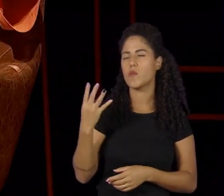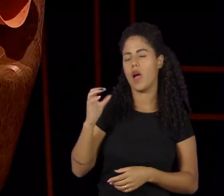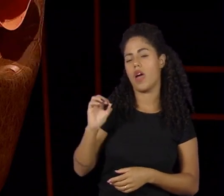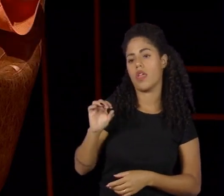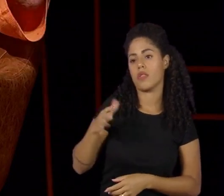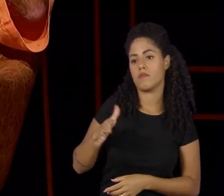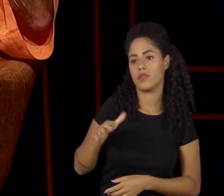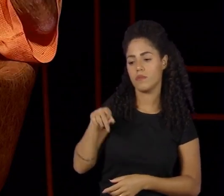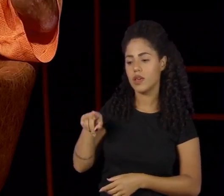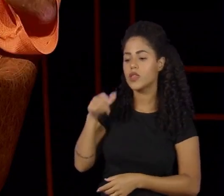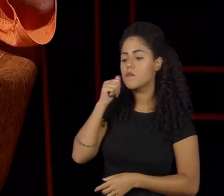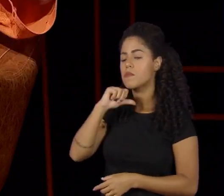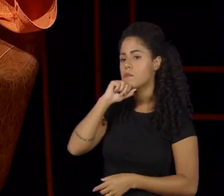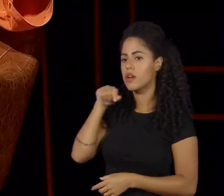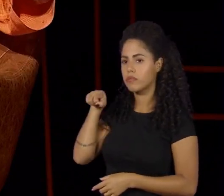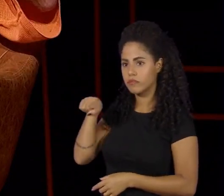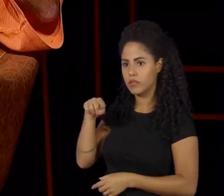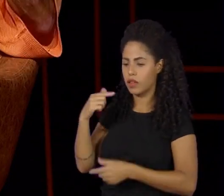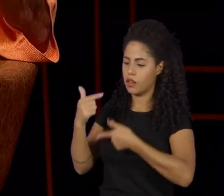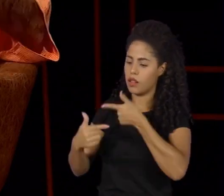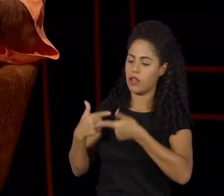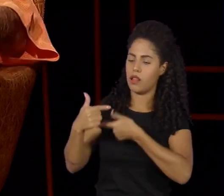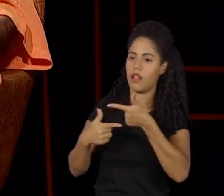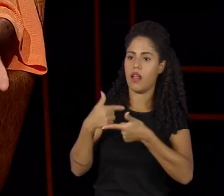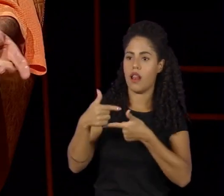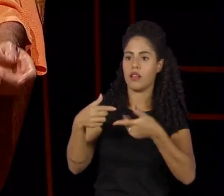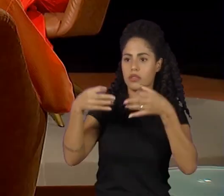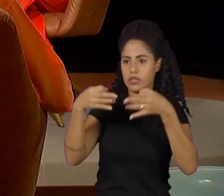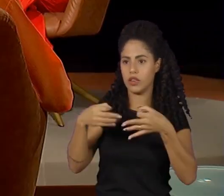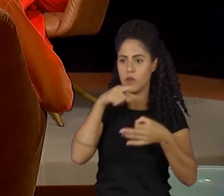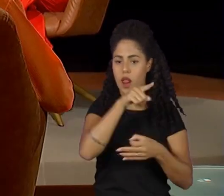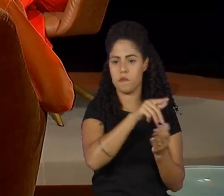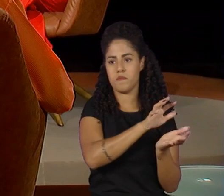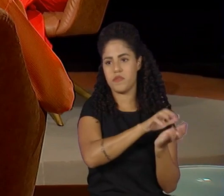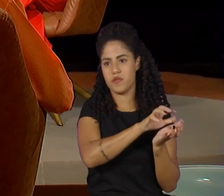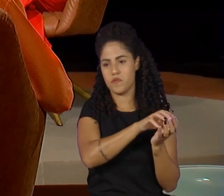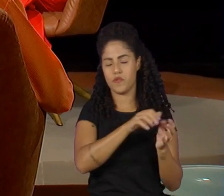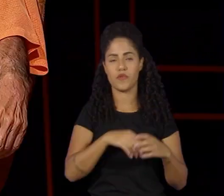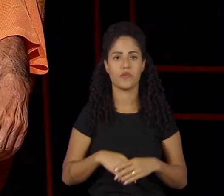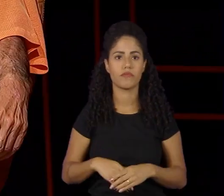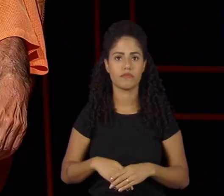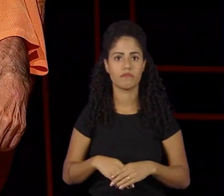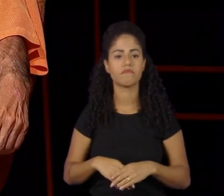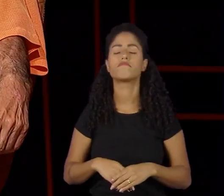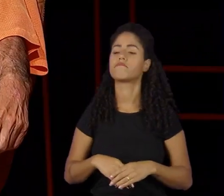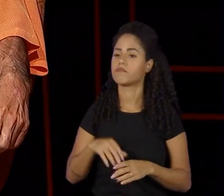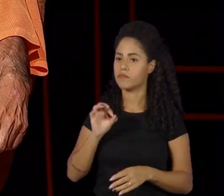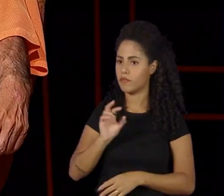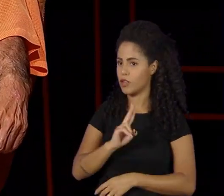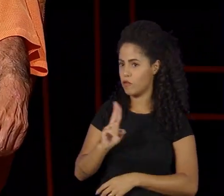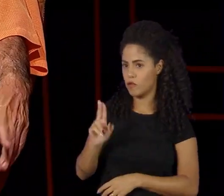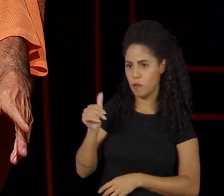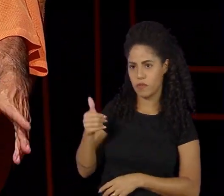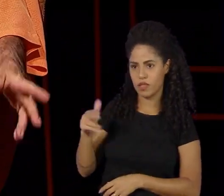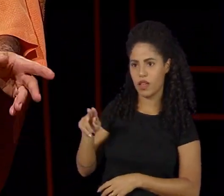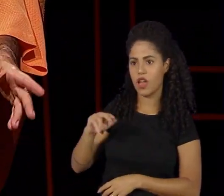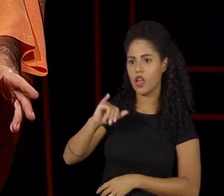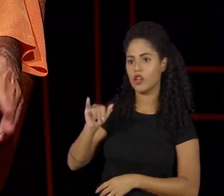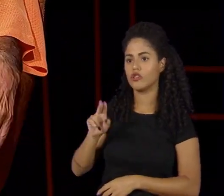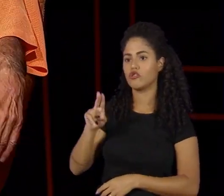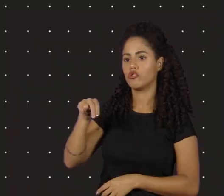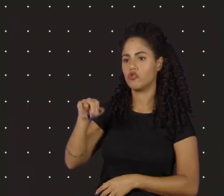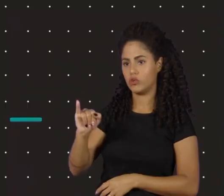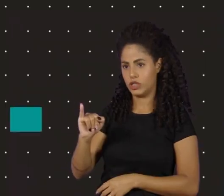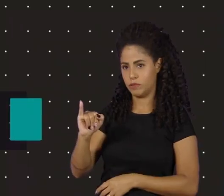era uma coisa grandiosa do rádio pernambucano. Juni Sarita, né? O nome artístico dela era Juni